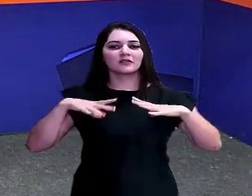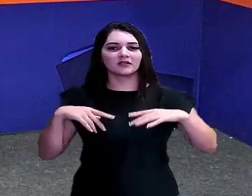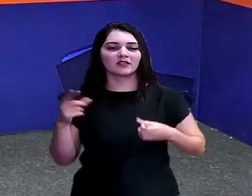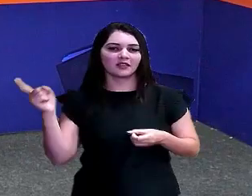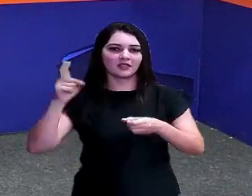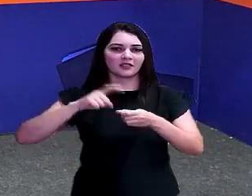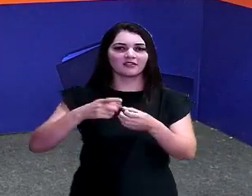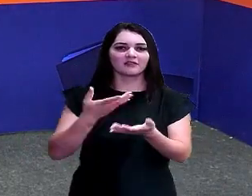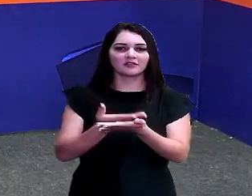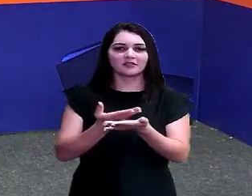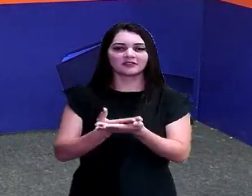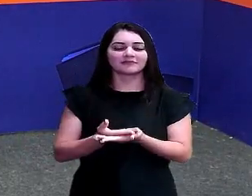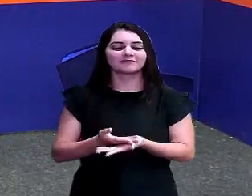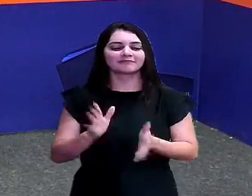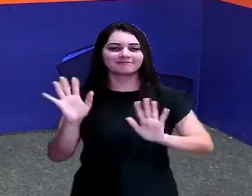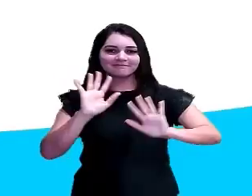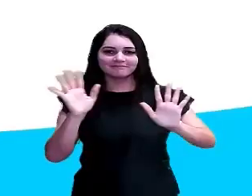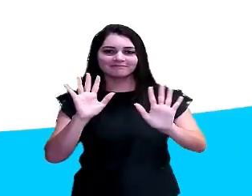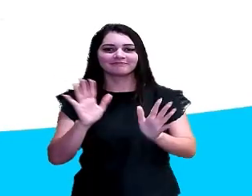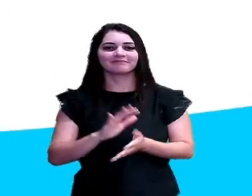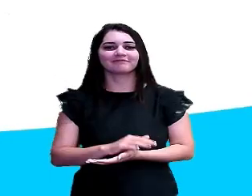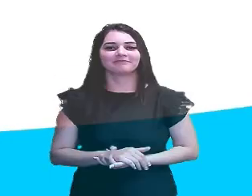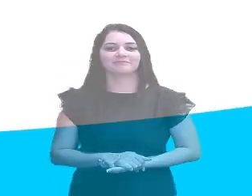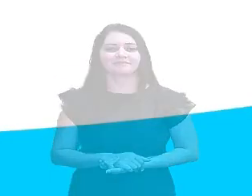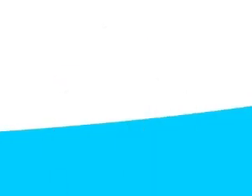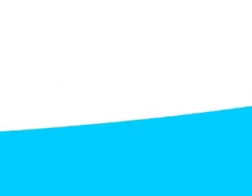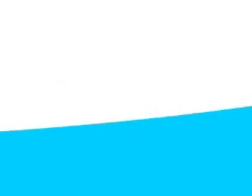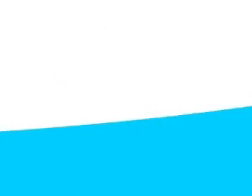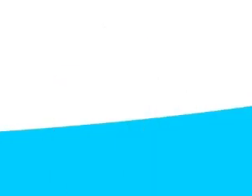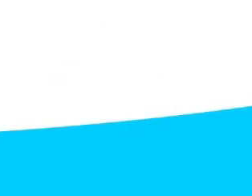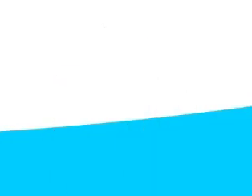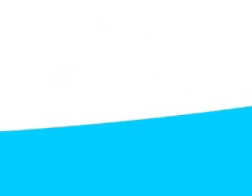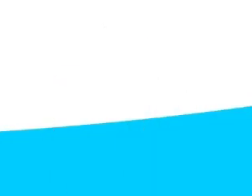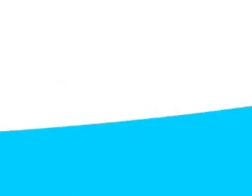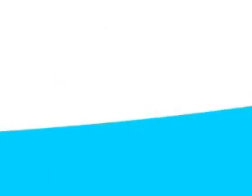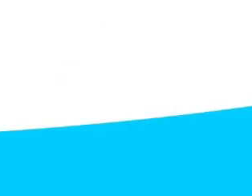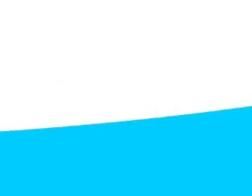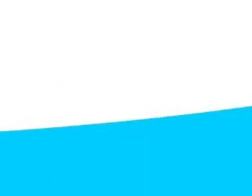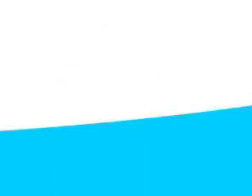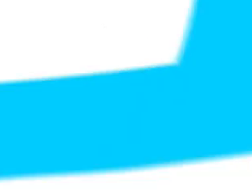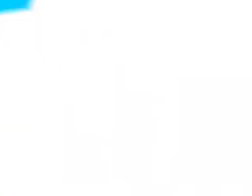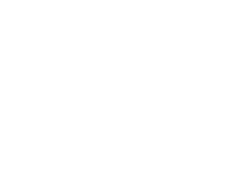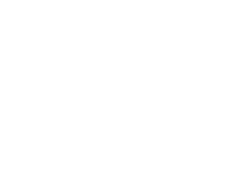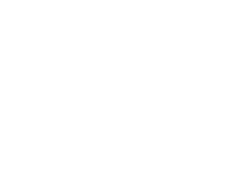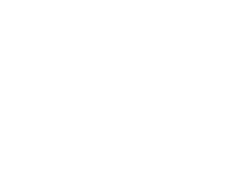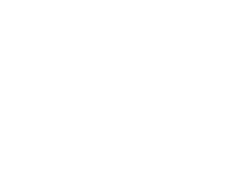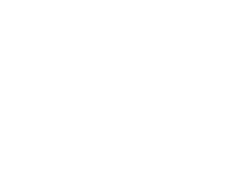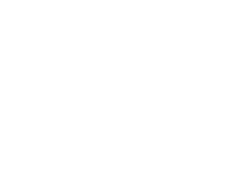volta às aulas. Até lá!